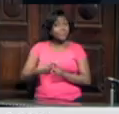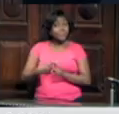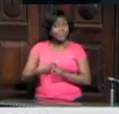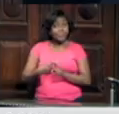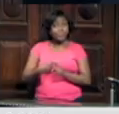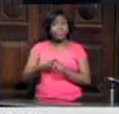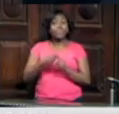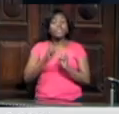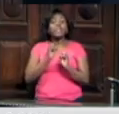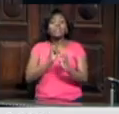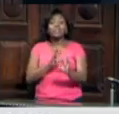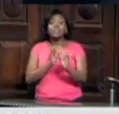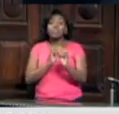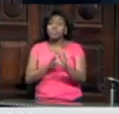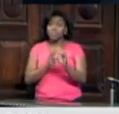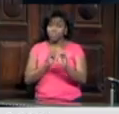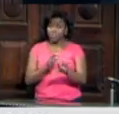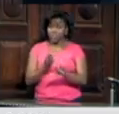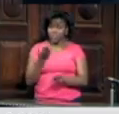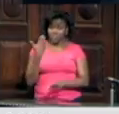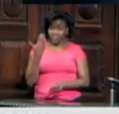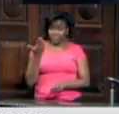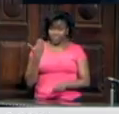a educação médica.